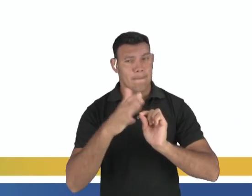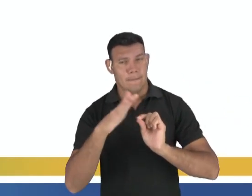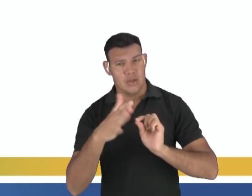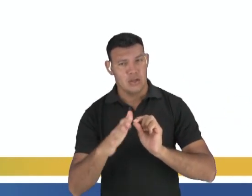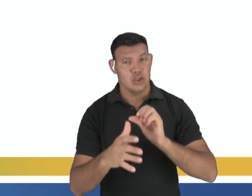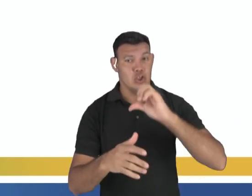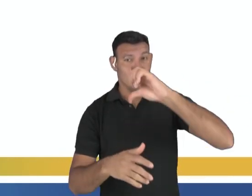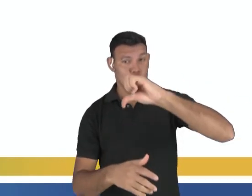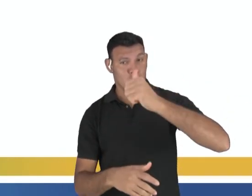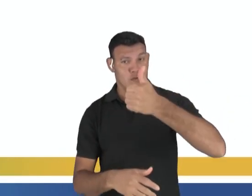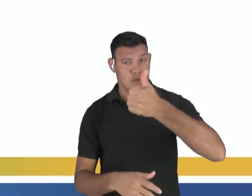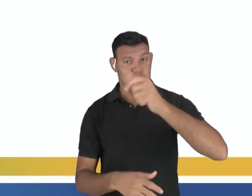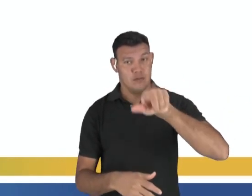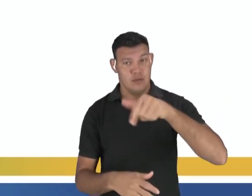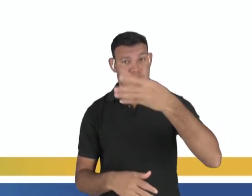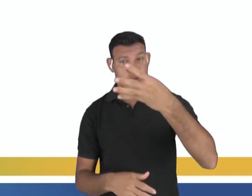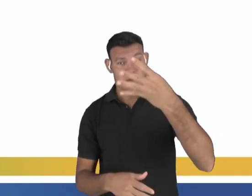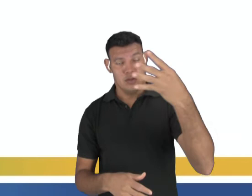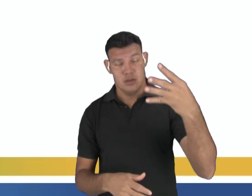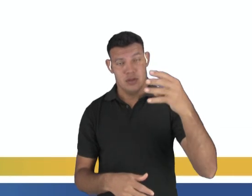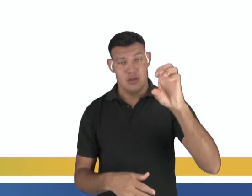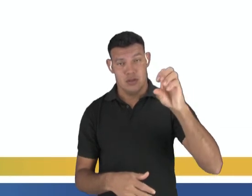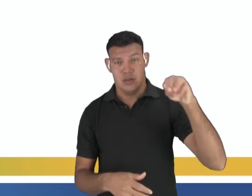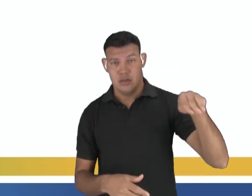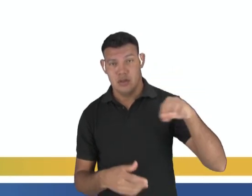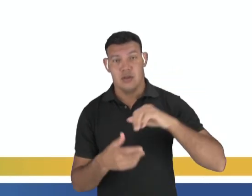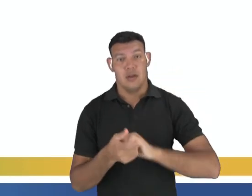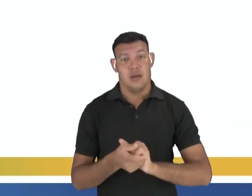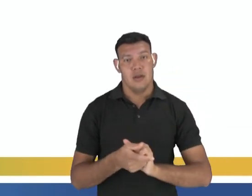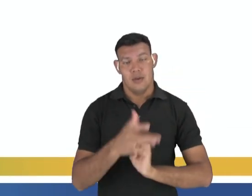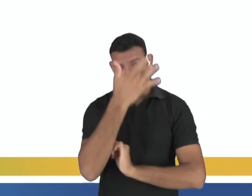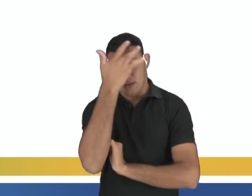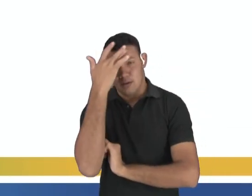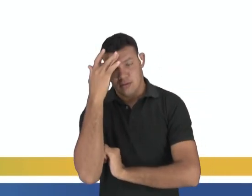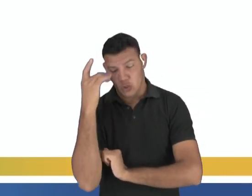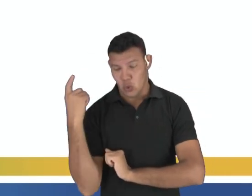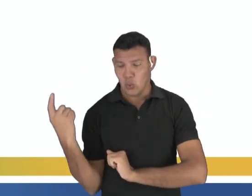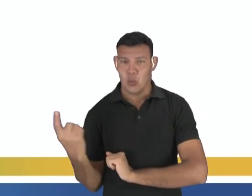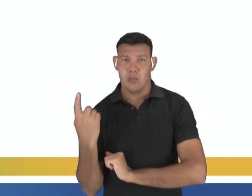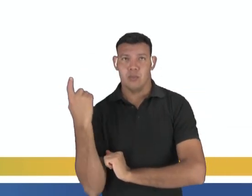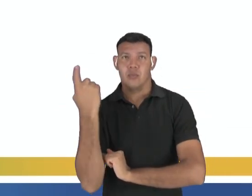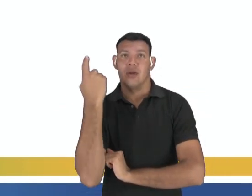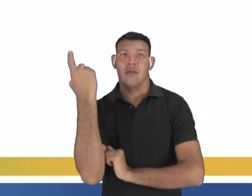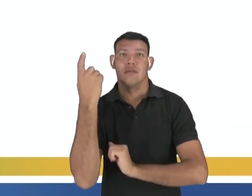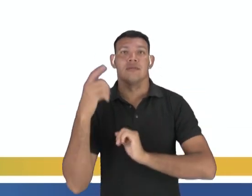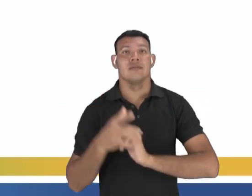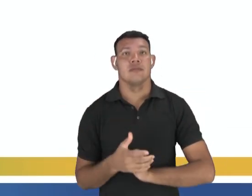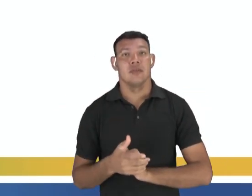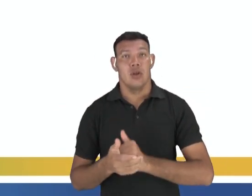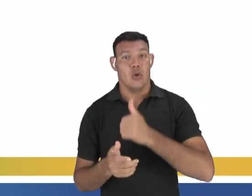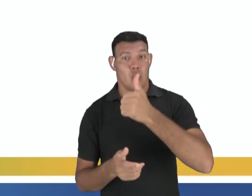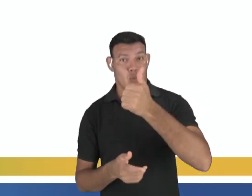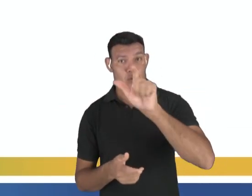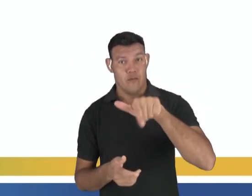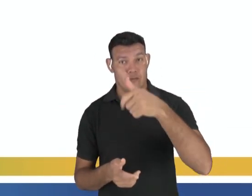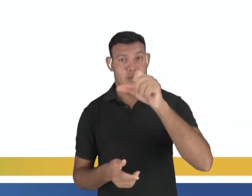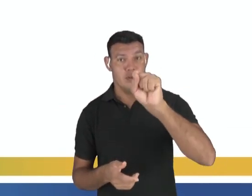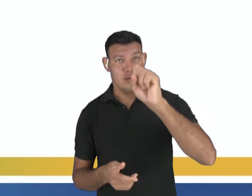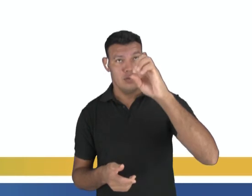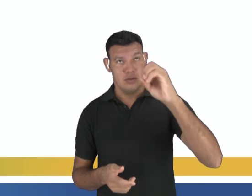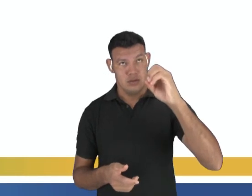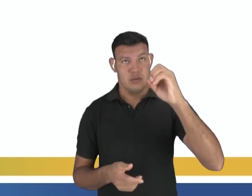91,44 centímetros uma pessoa com 1,80 metros de altura terá a medida da sua altura